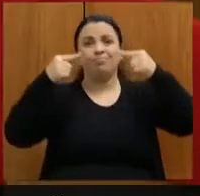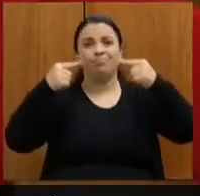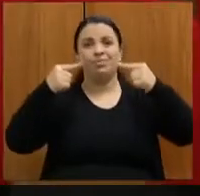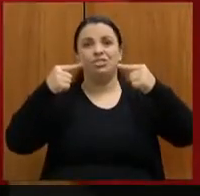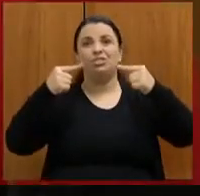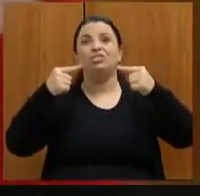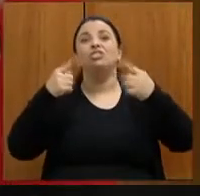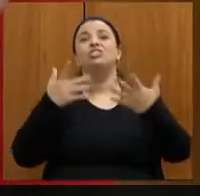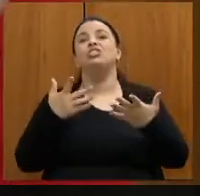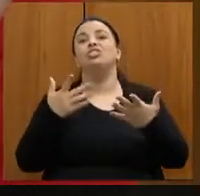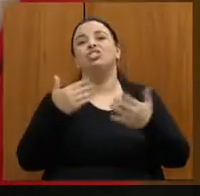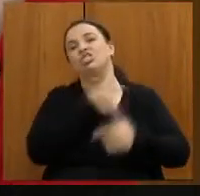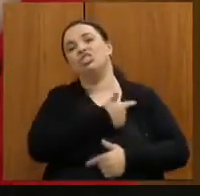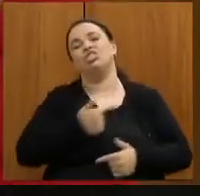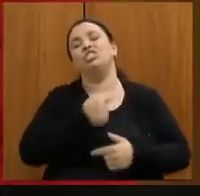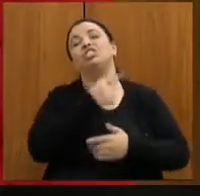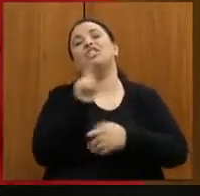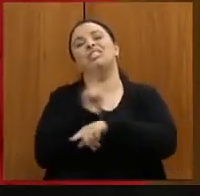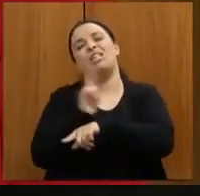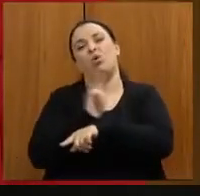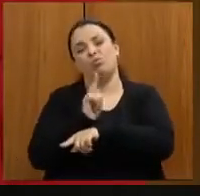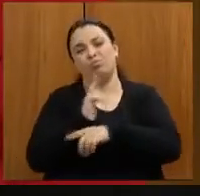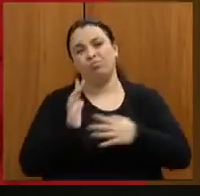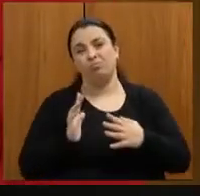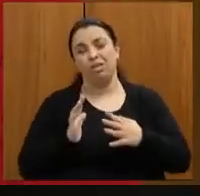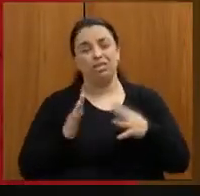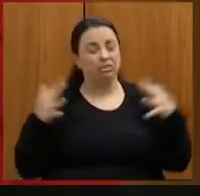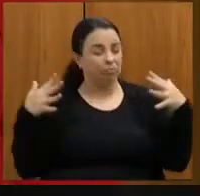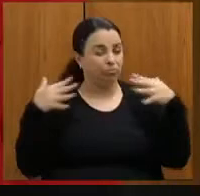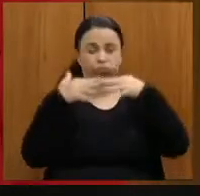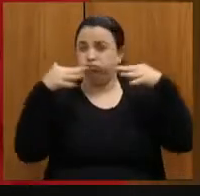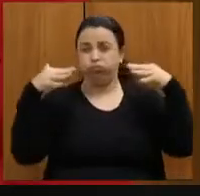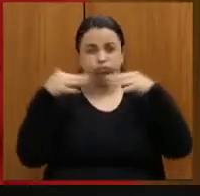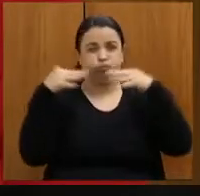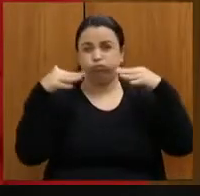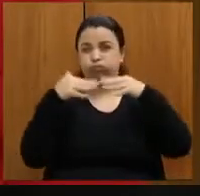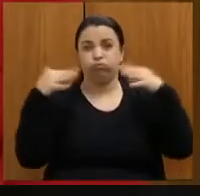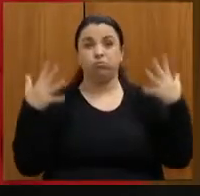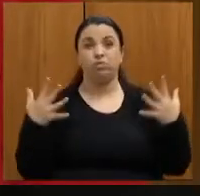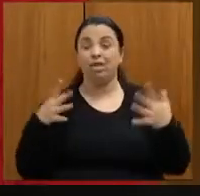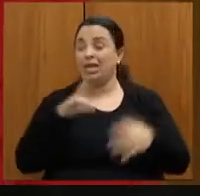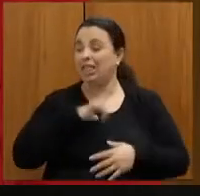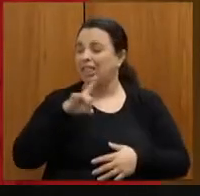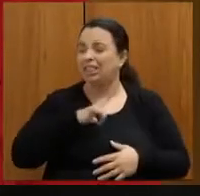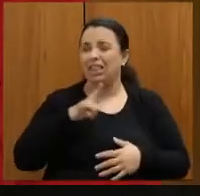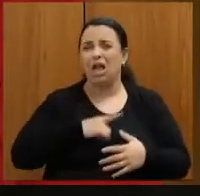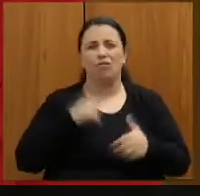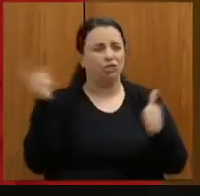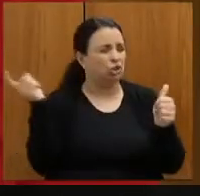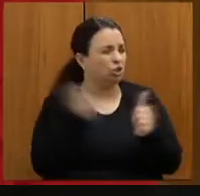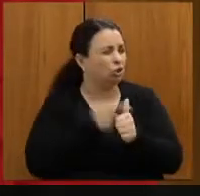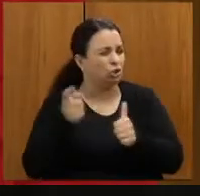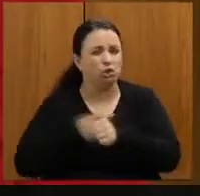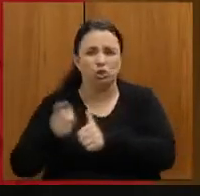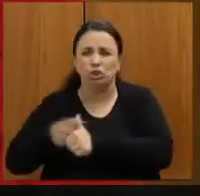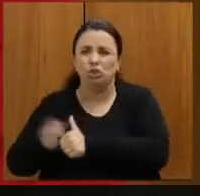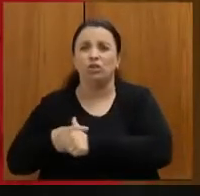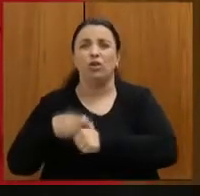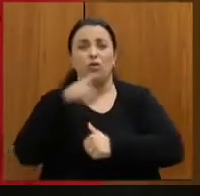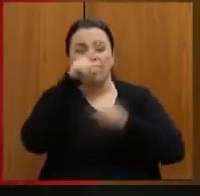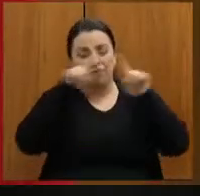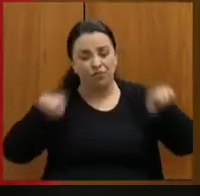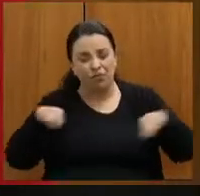foram Três Gerações de choque de gestão ind o Estado até o limite arrebentou com servidores